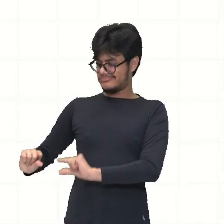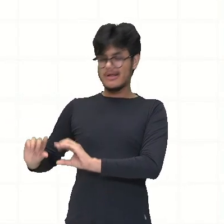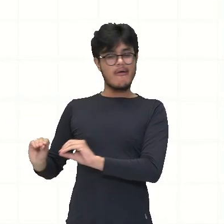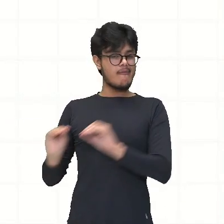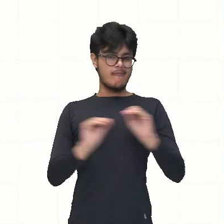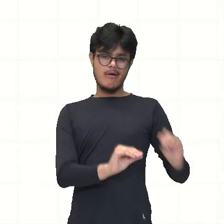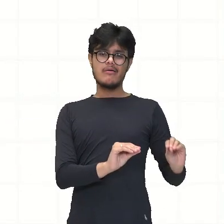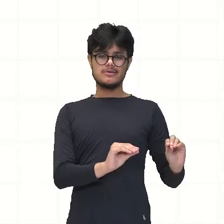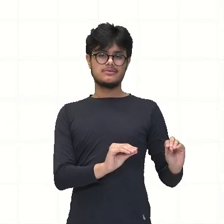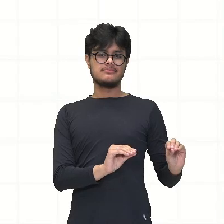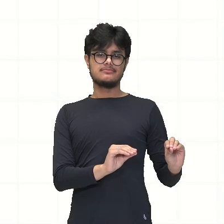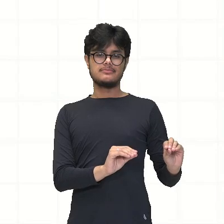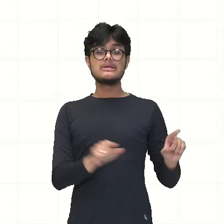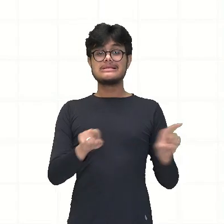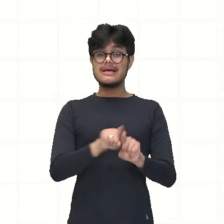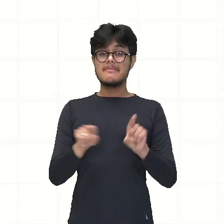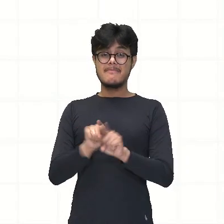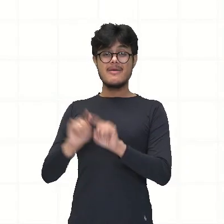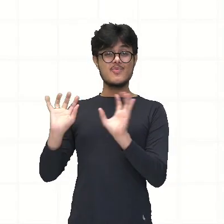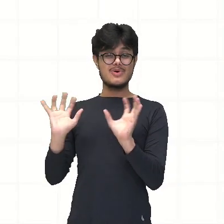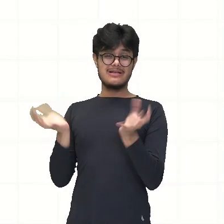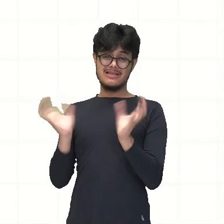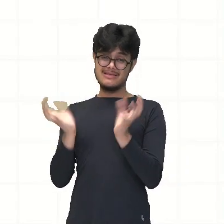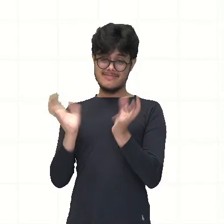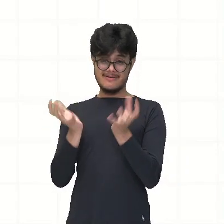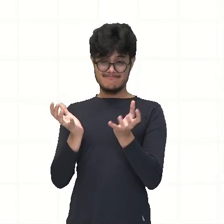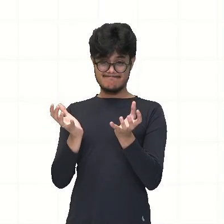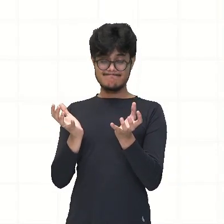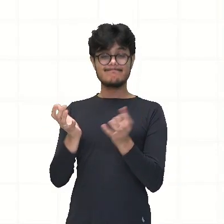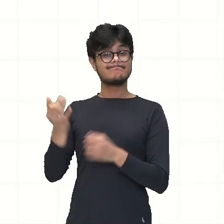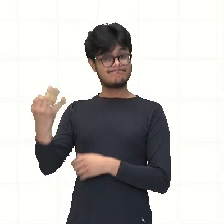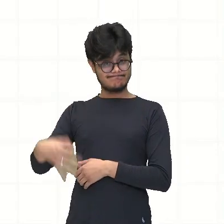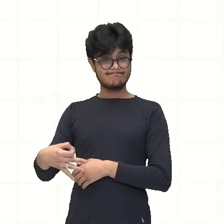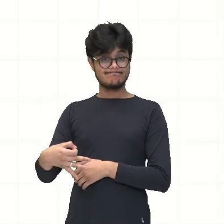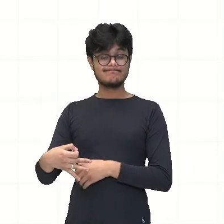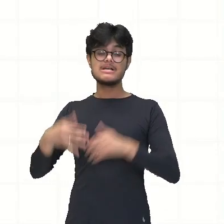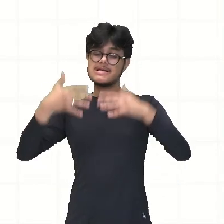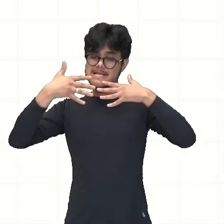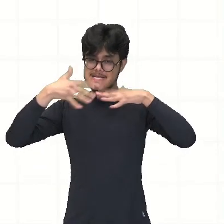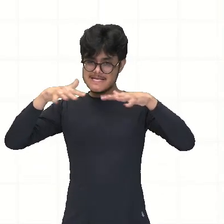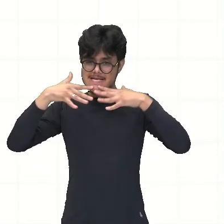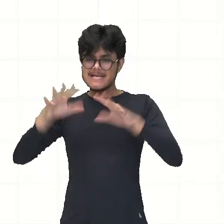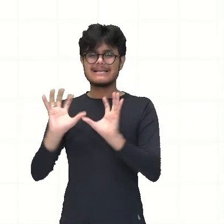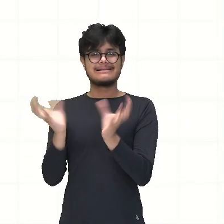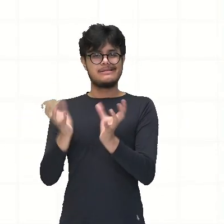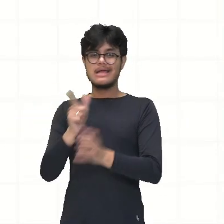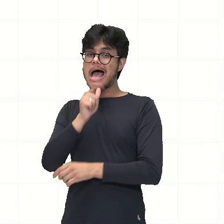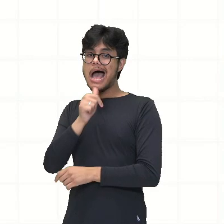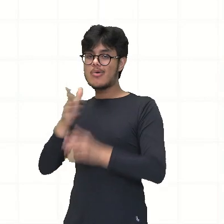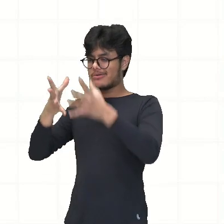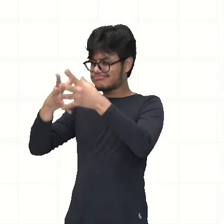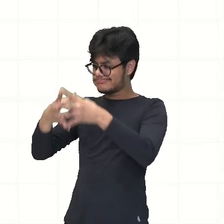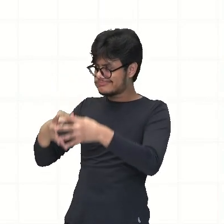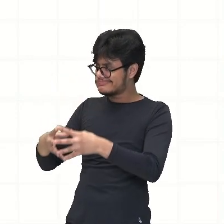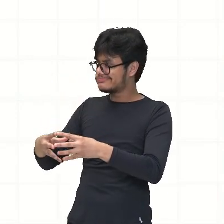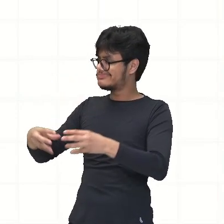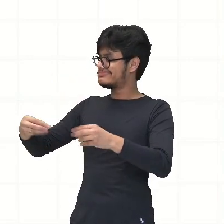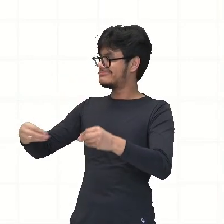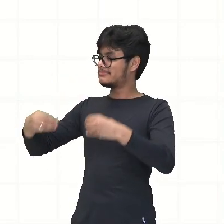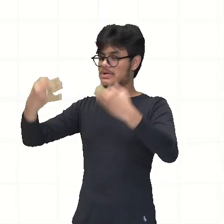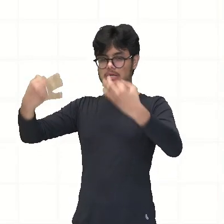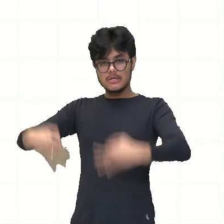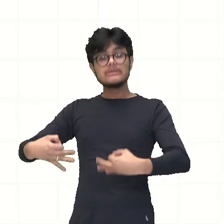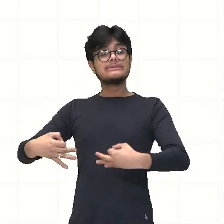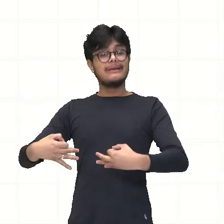a questão climática, né? Da própria natureza, no caso aí as secas no sertão também pode ser considerado